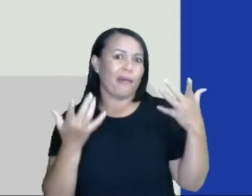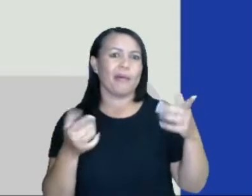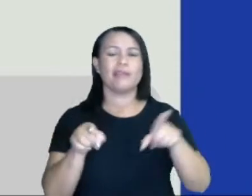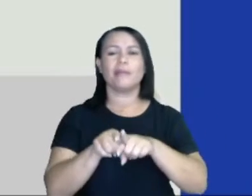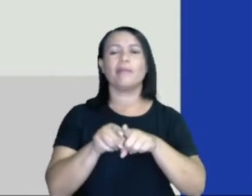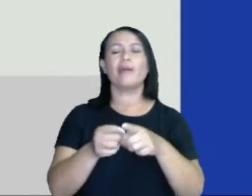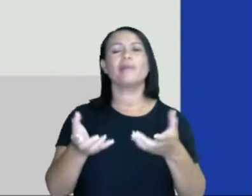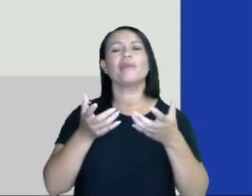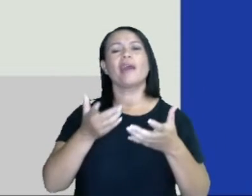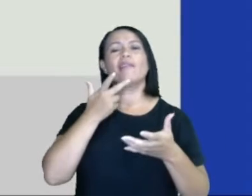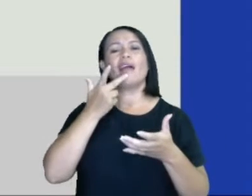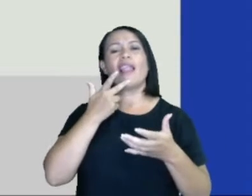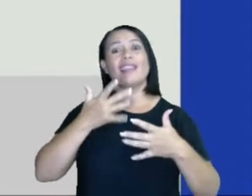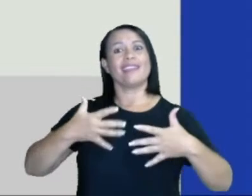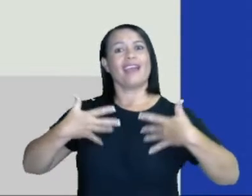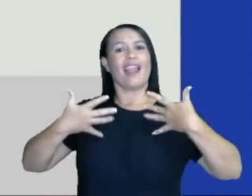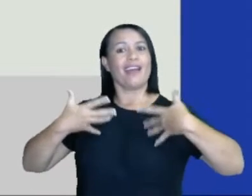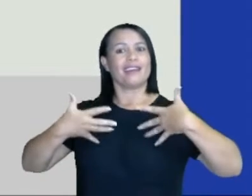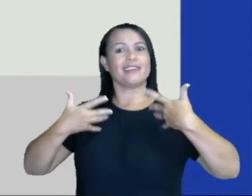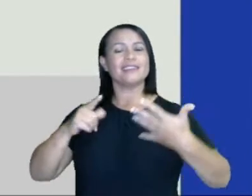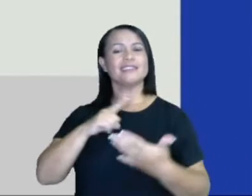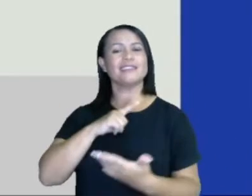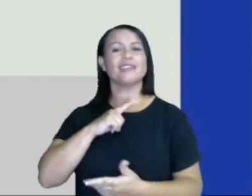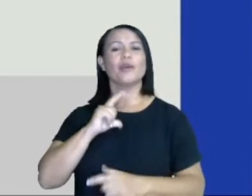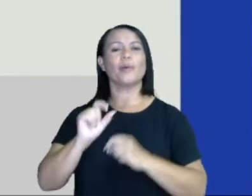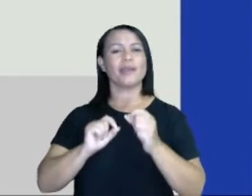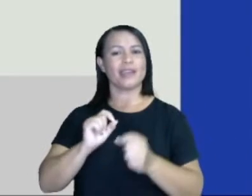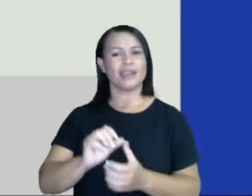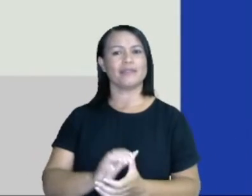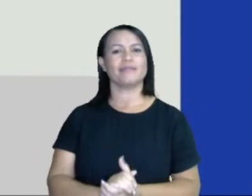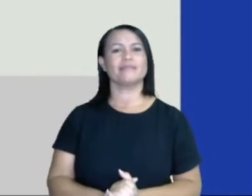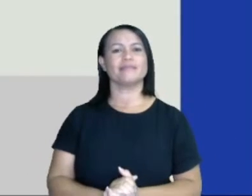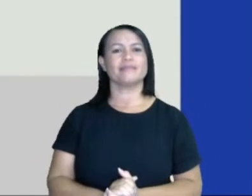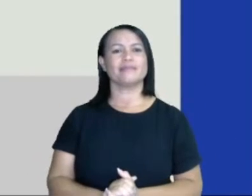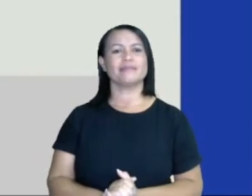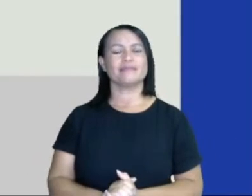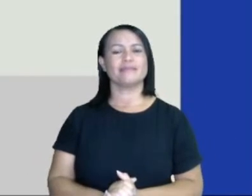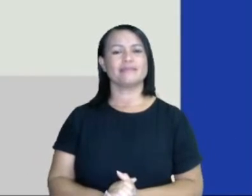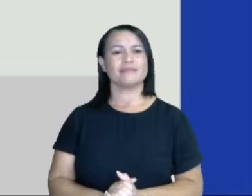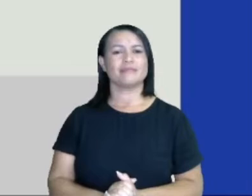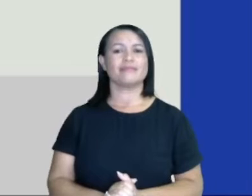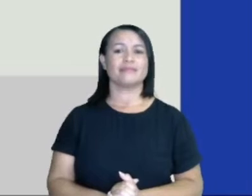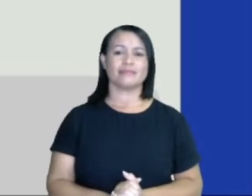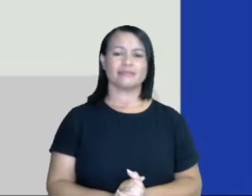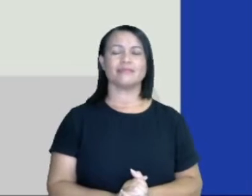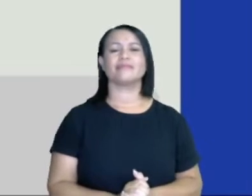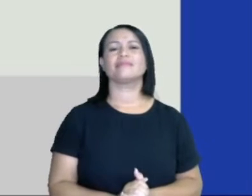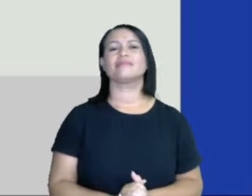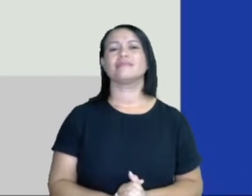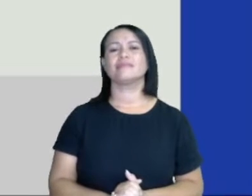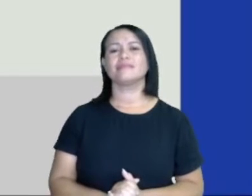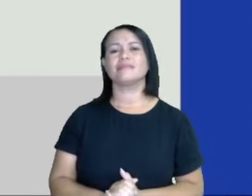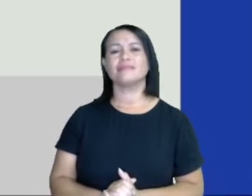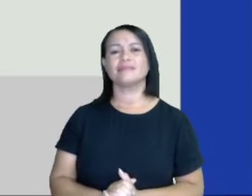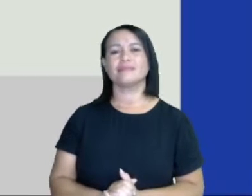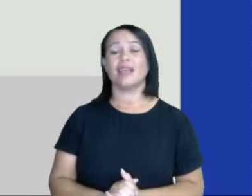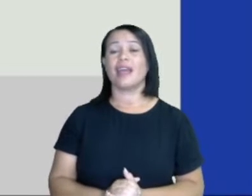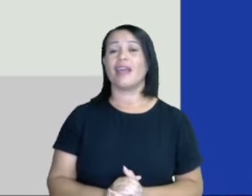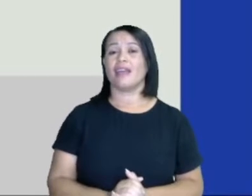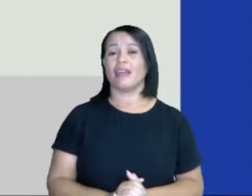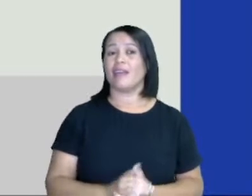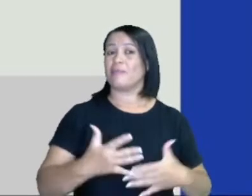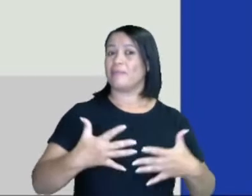quer falar de alegria, a gente tem me pone contento ou me pone contenta,